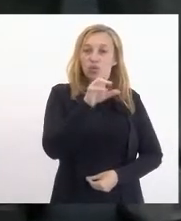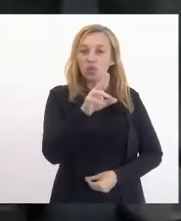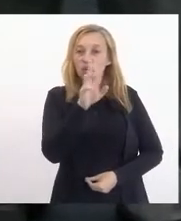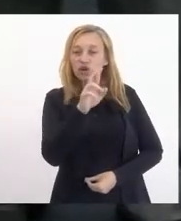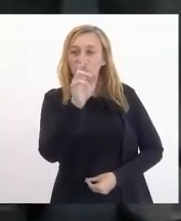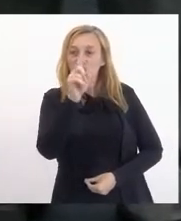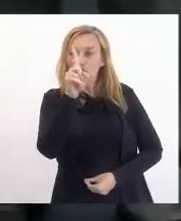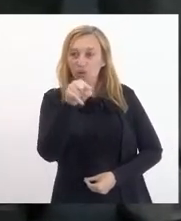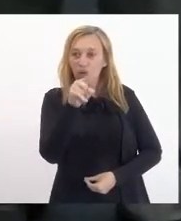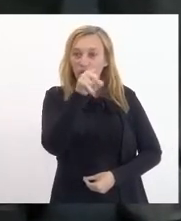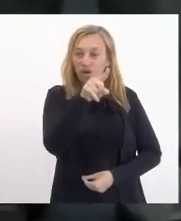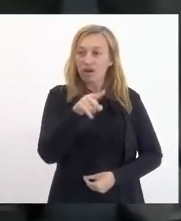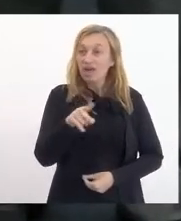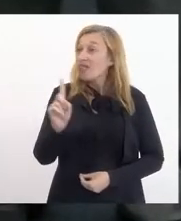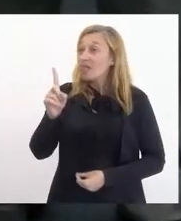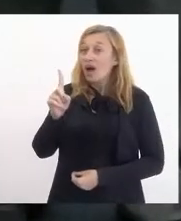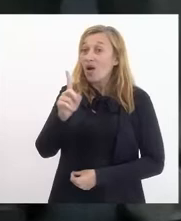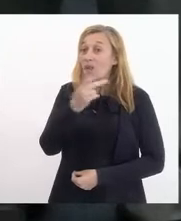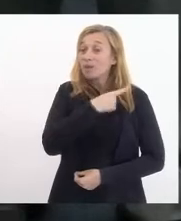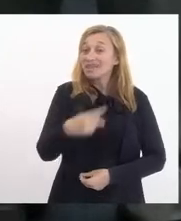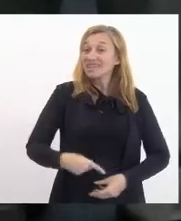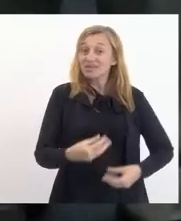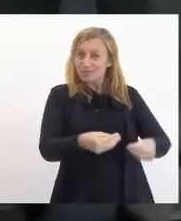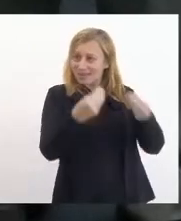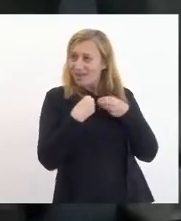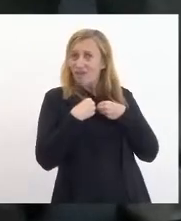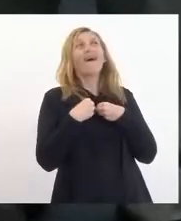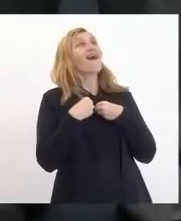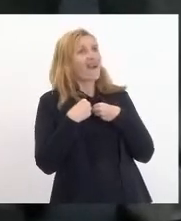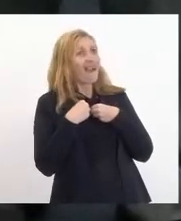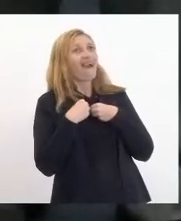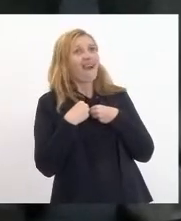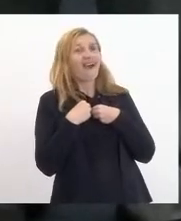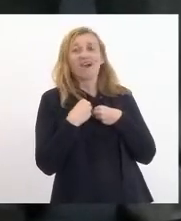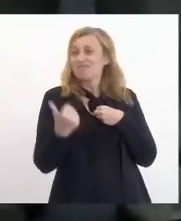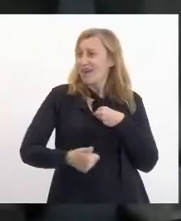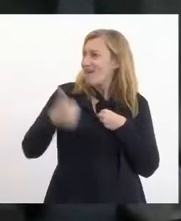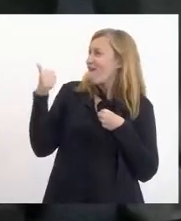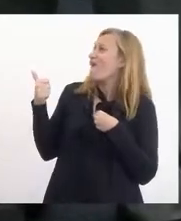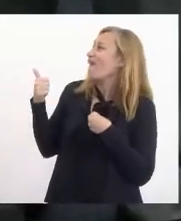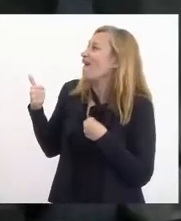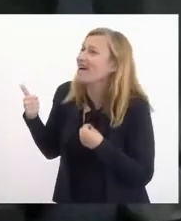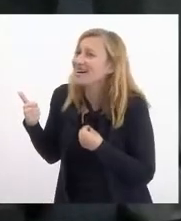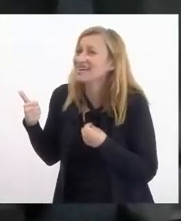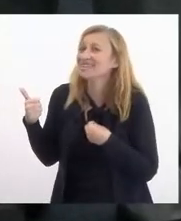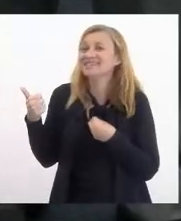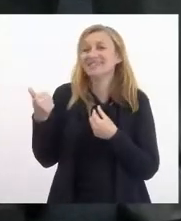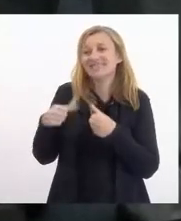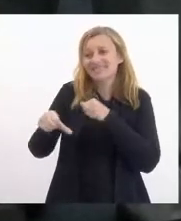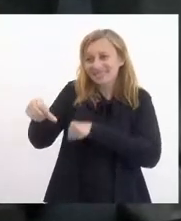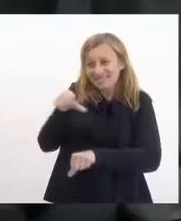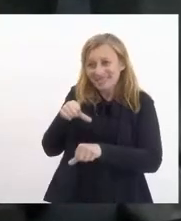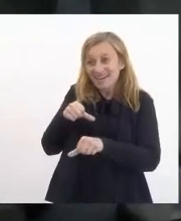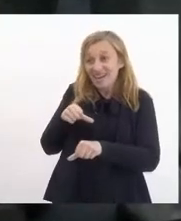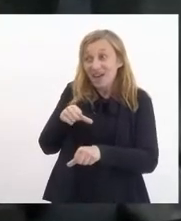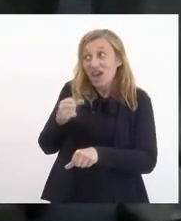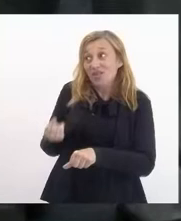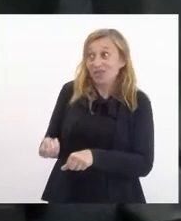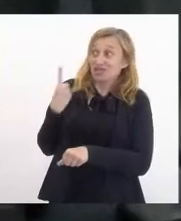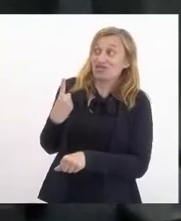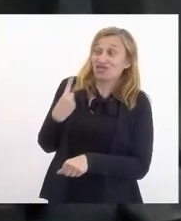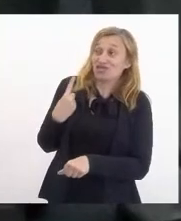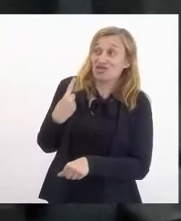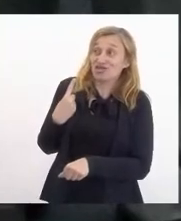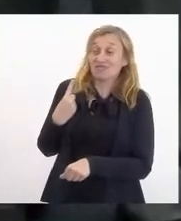mesmo. Então, o presidente que me deu, rapaz. O presidente que te deu? Melhor ainda. Foi o contrário. Eu estava até estranhando,